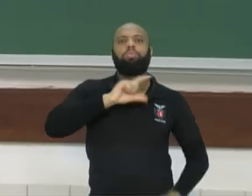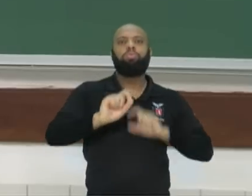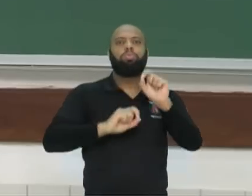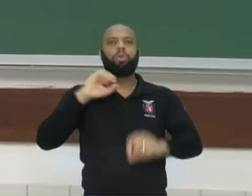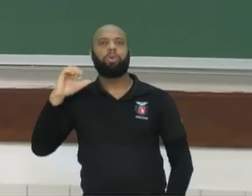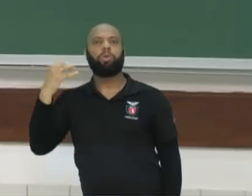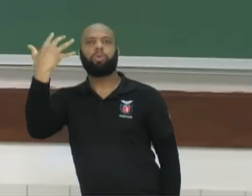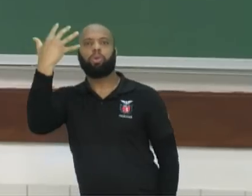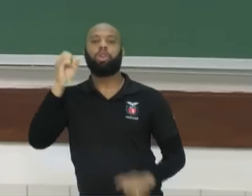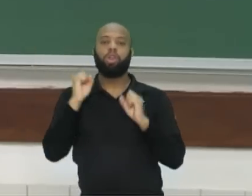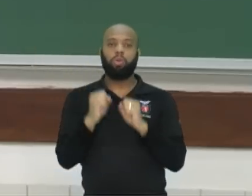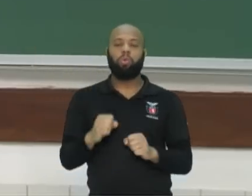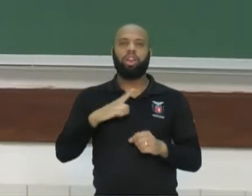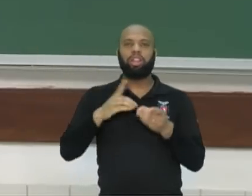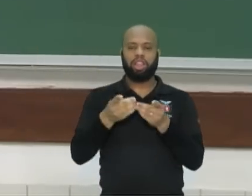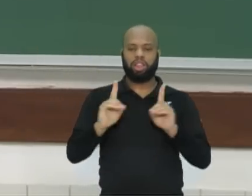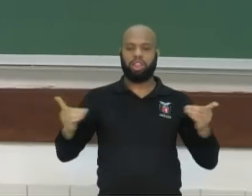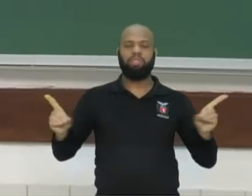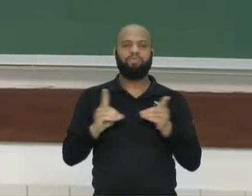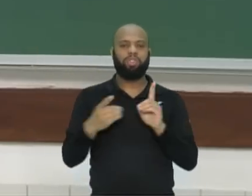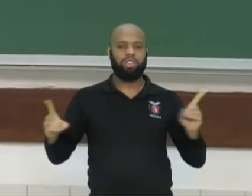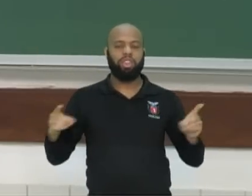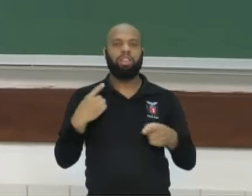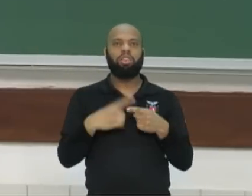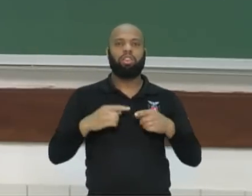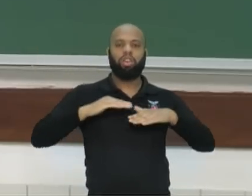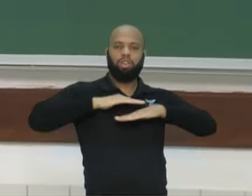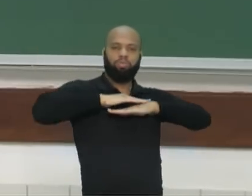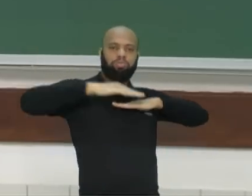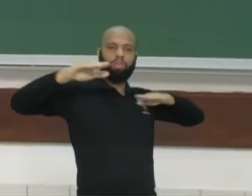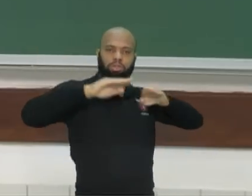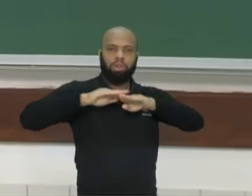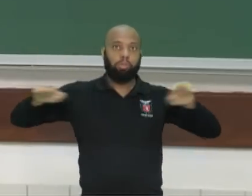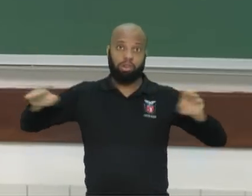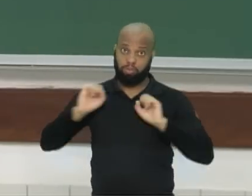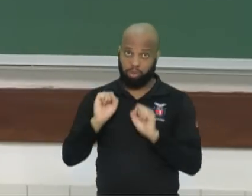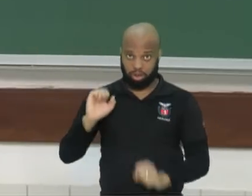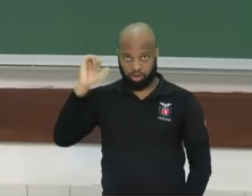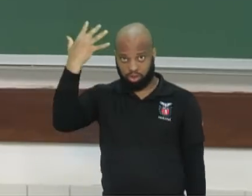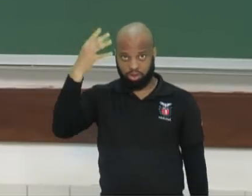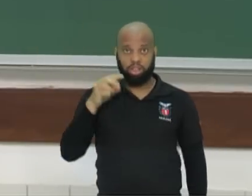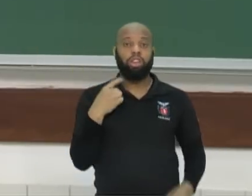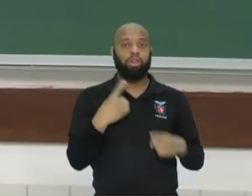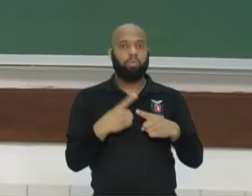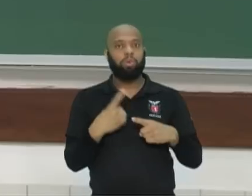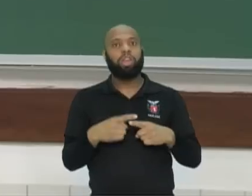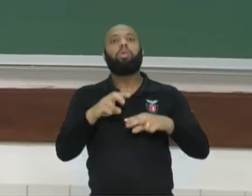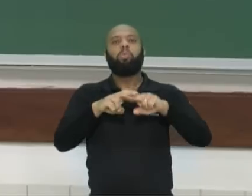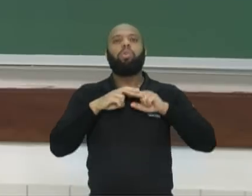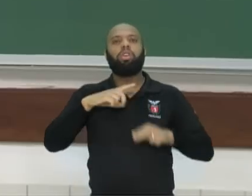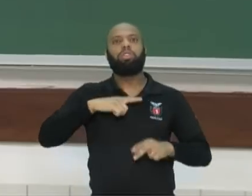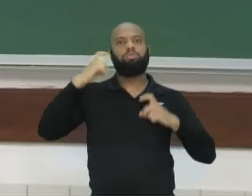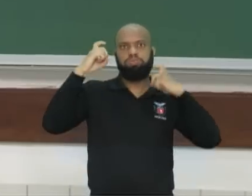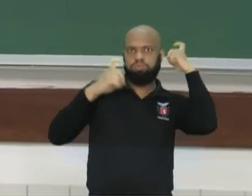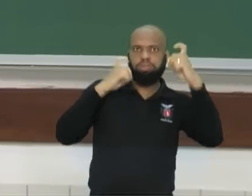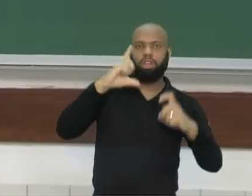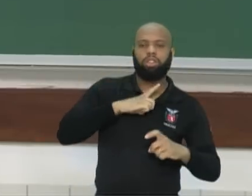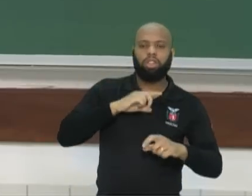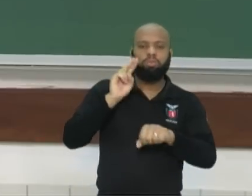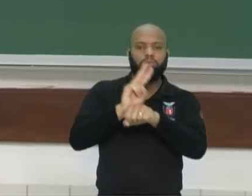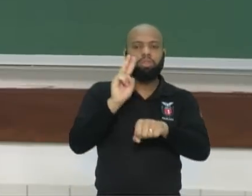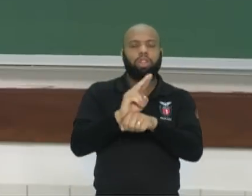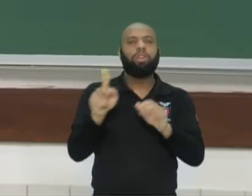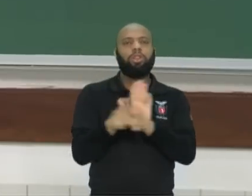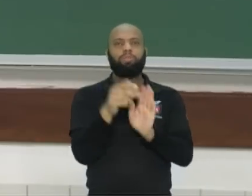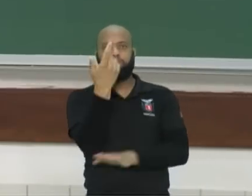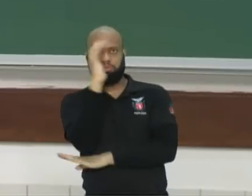a se tornar um deserto, inclusive se a gente retirar a floresta de lá. Daí a grande preocupação que temos que ter com a presença